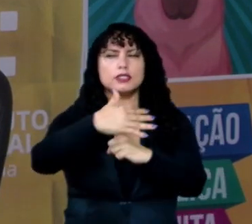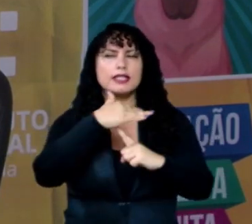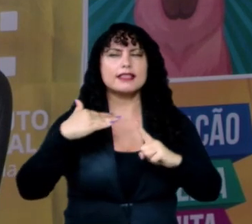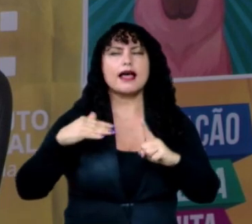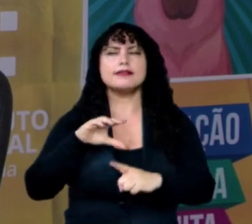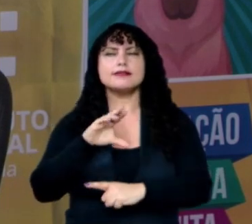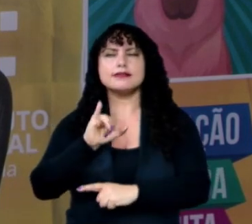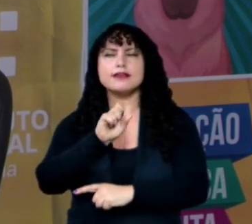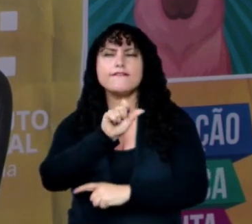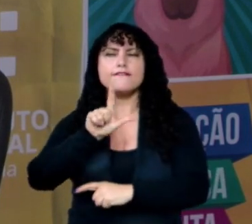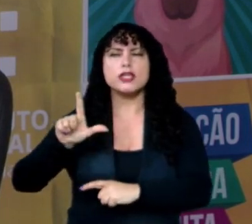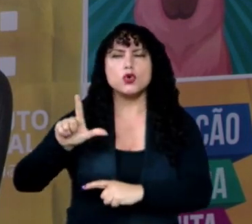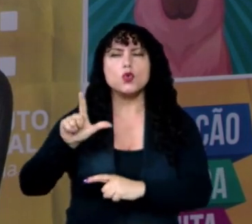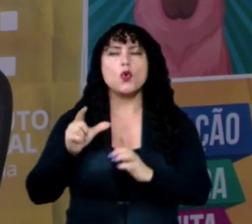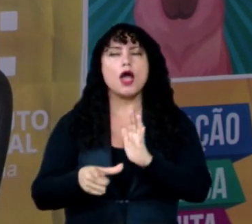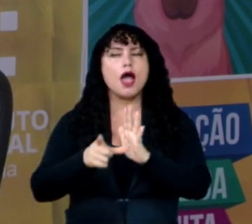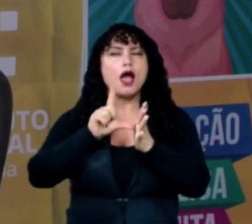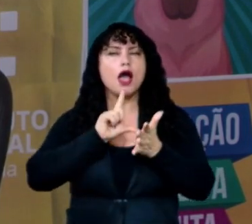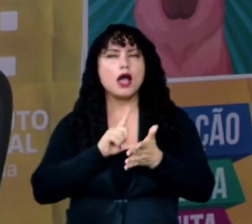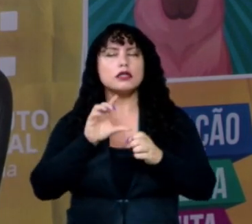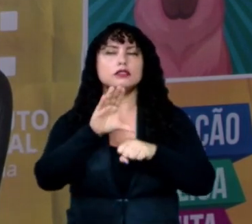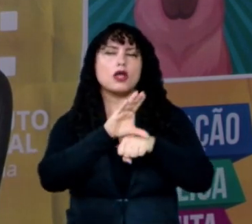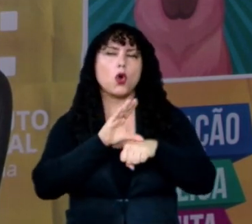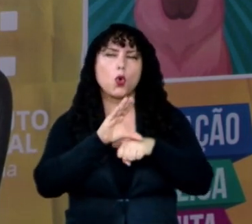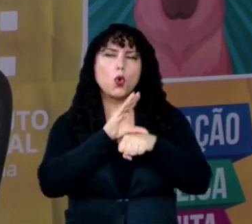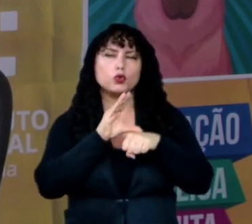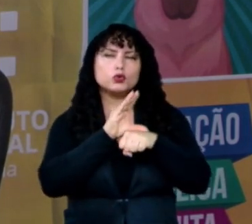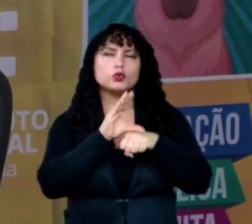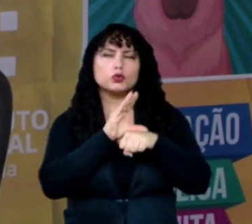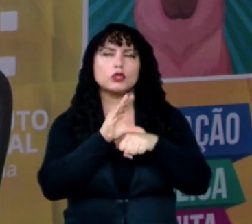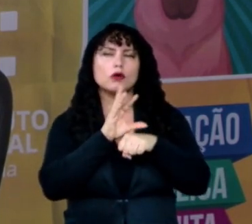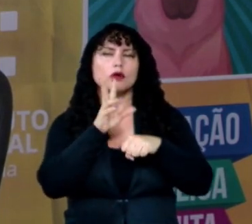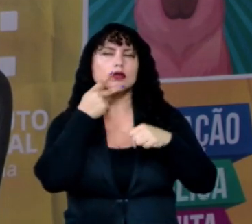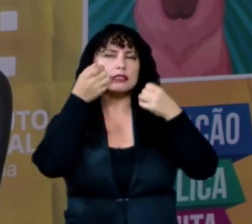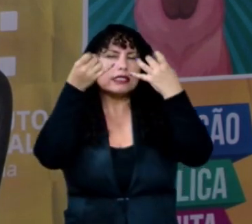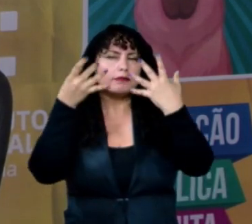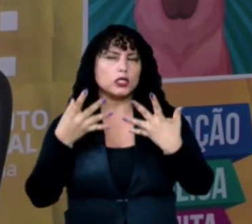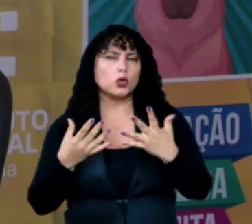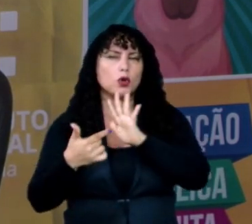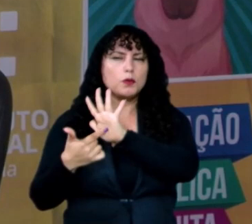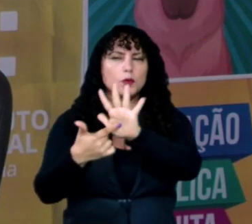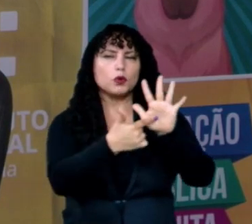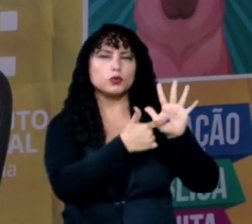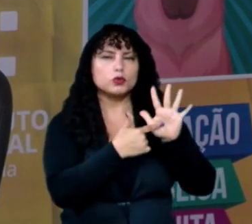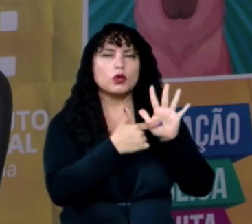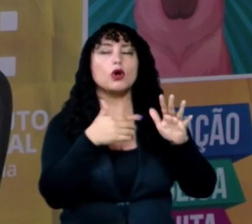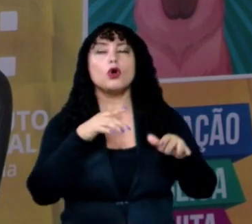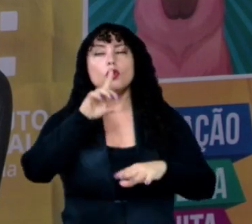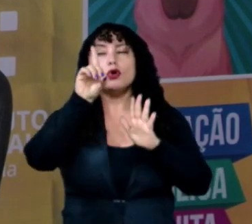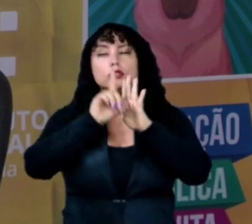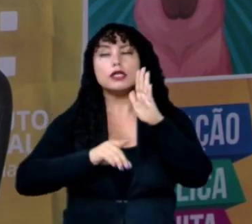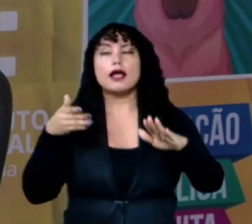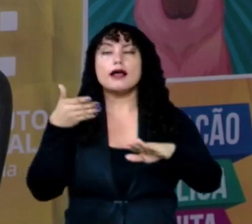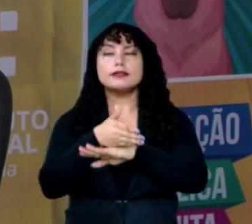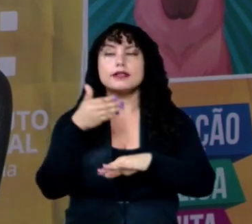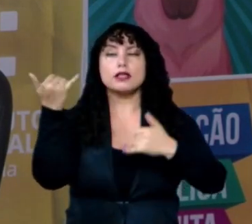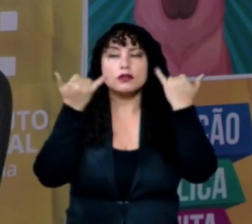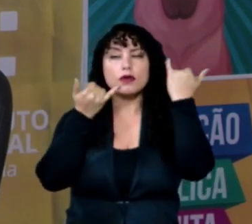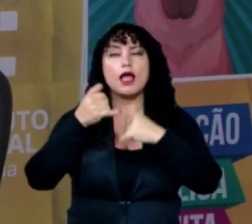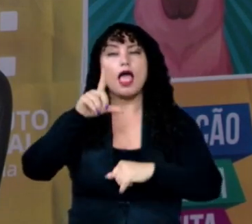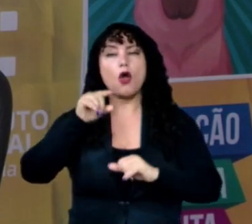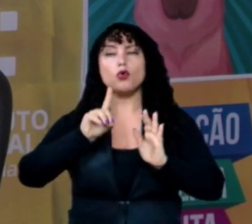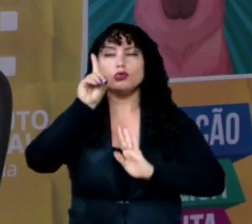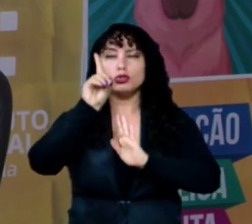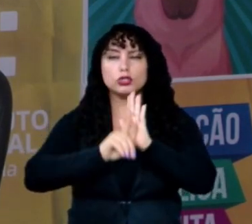que é anterior, inclusive, à Constituição. Como você mesma destacou, O direito ao acesso à informação, ele é um